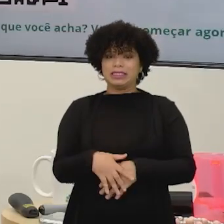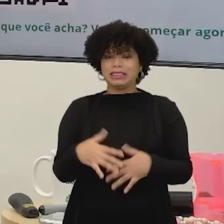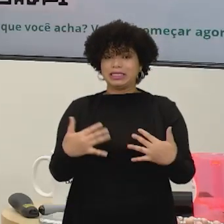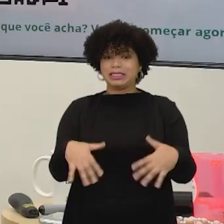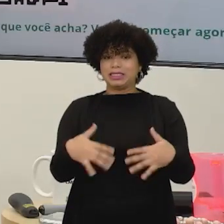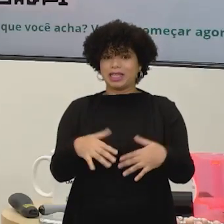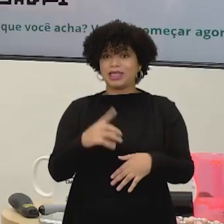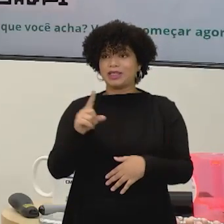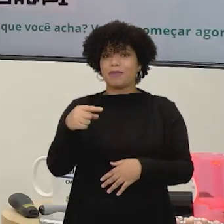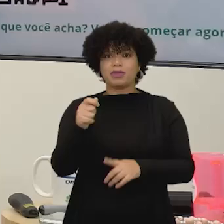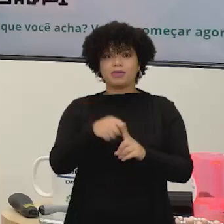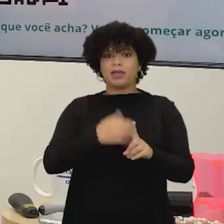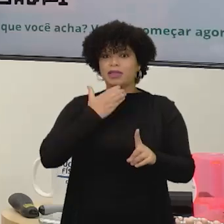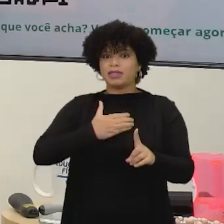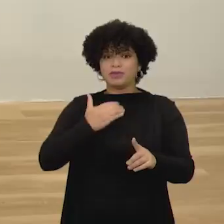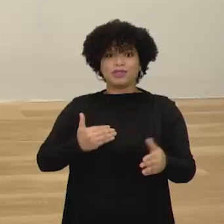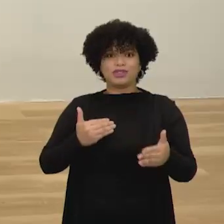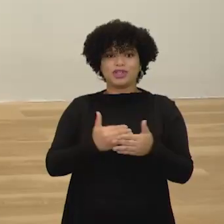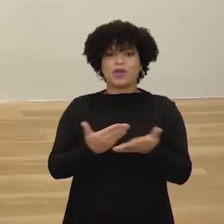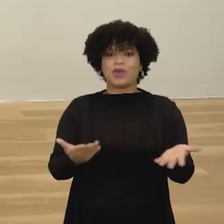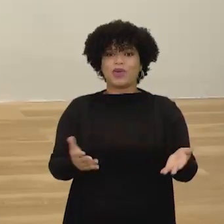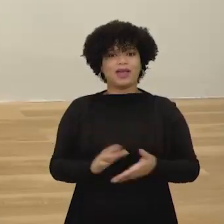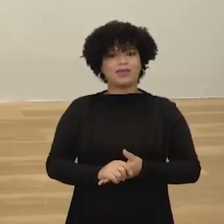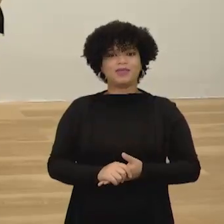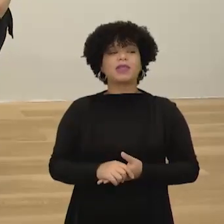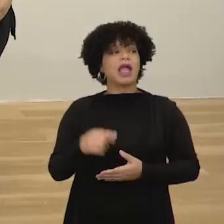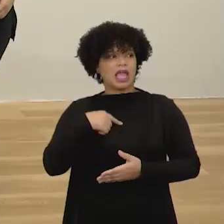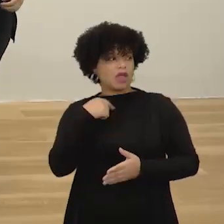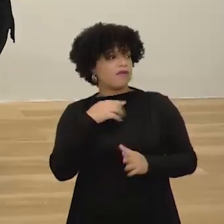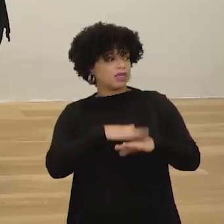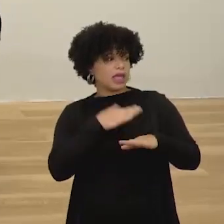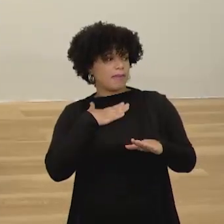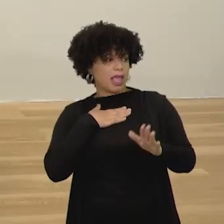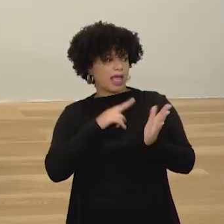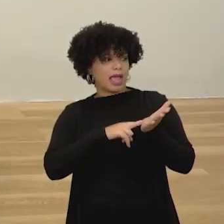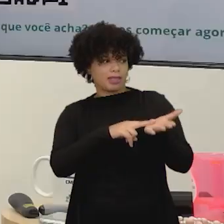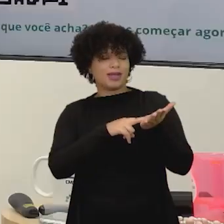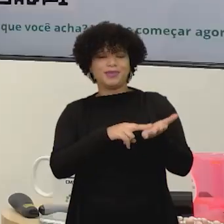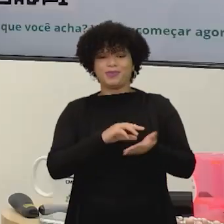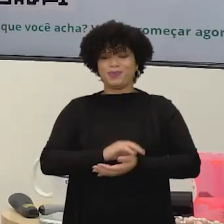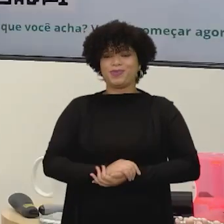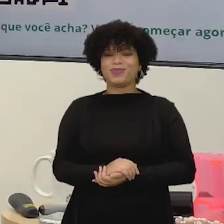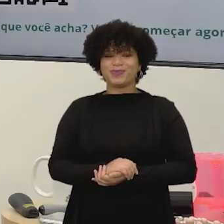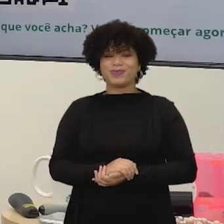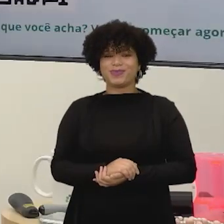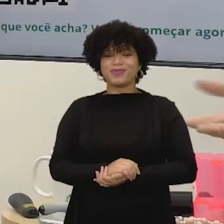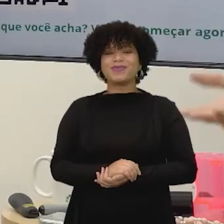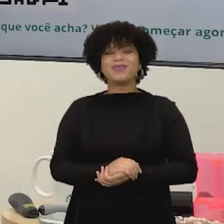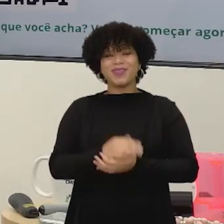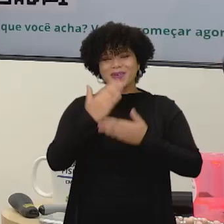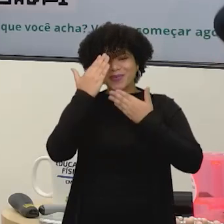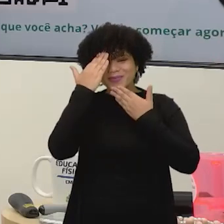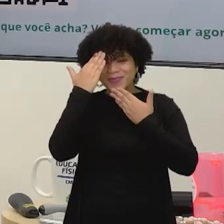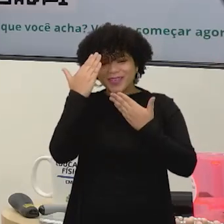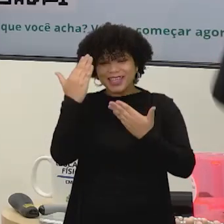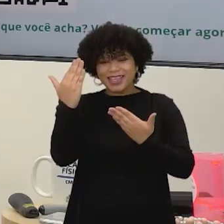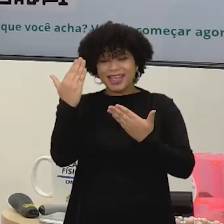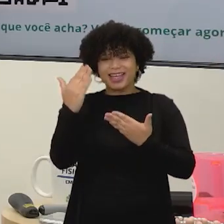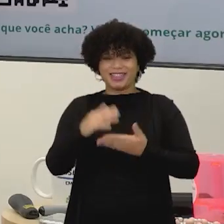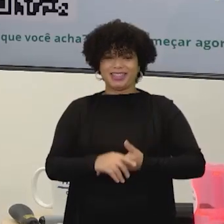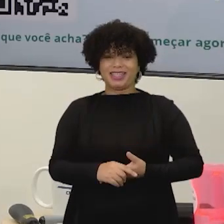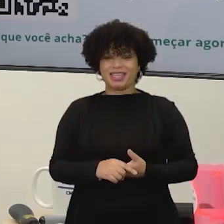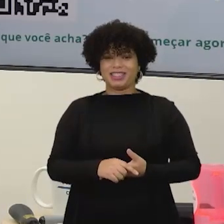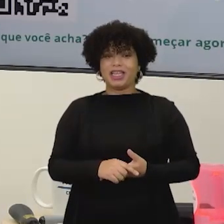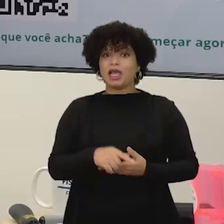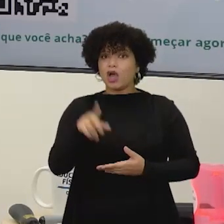Papai Noel, chegando em dezembro. Opa, já vou pedir fazer minha cartinha. Então, vamos lá. Eu agradeço. E